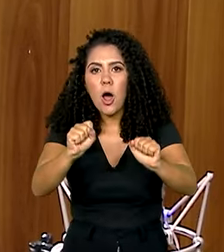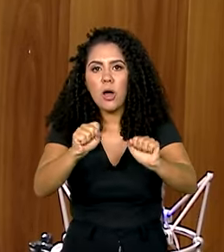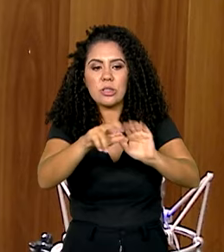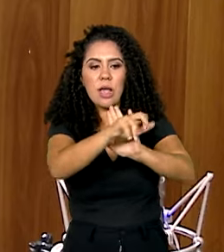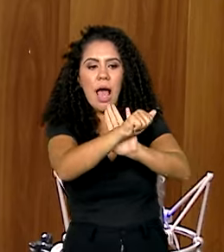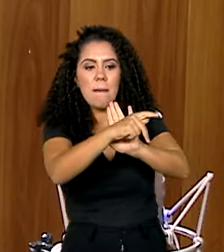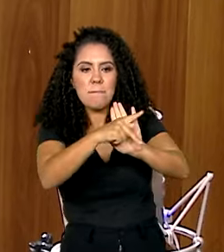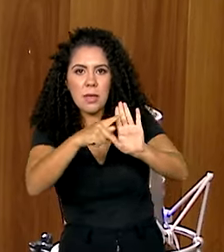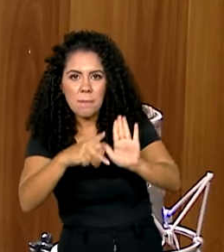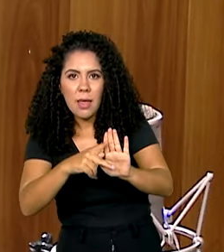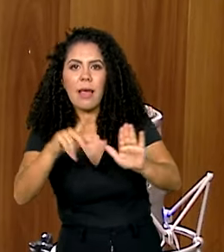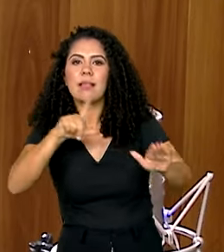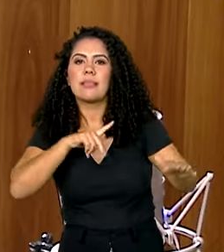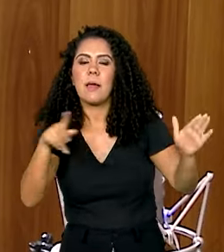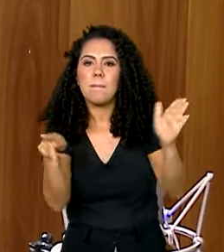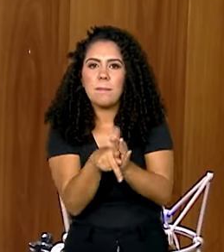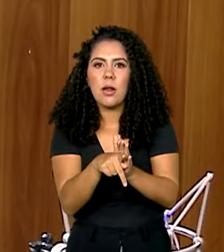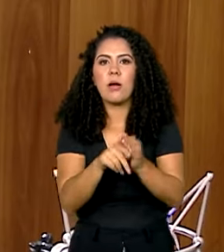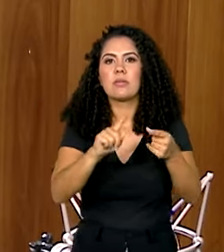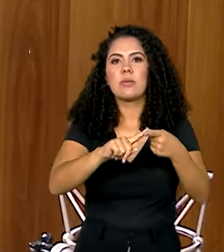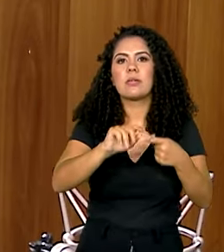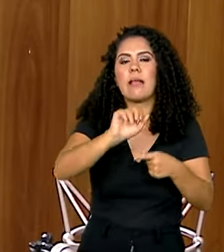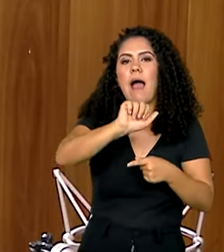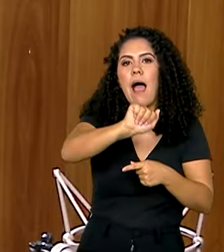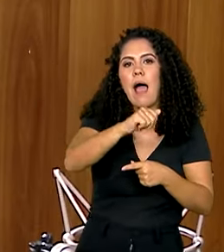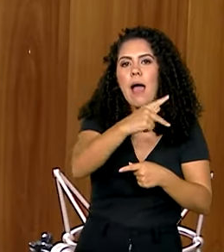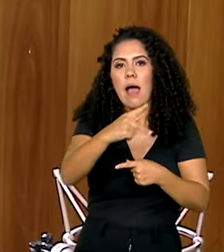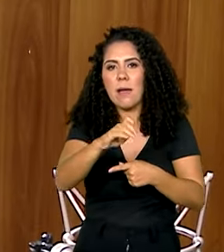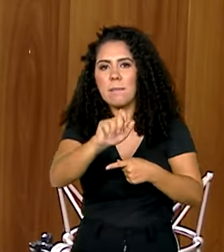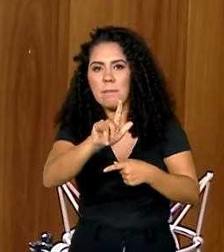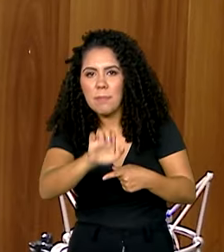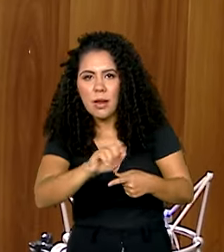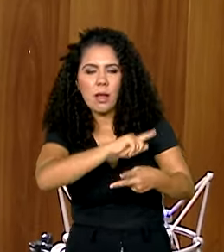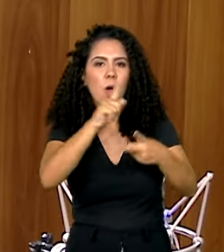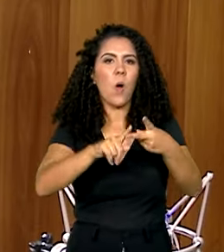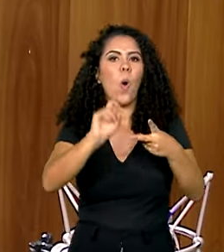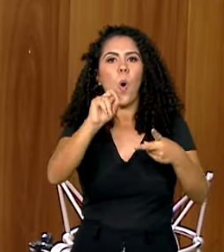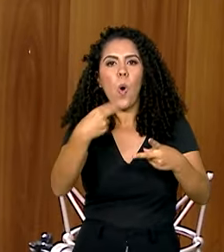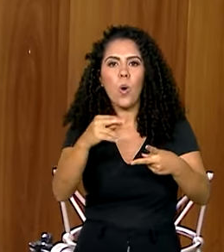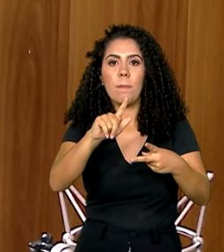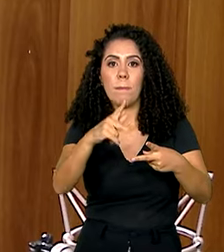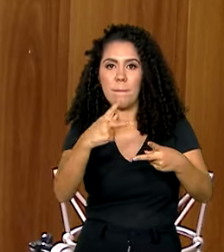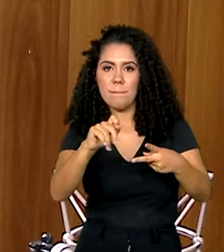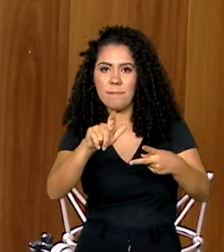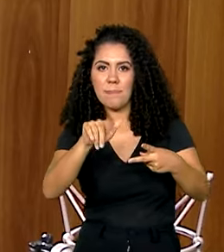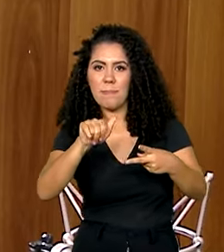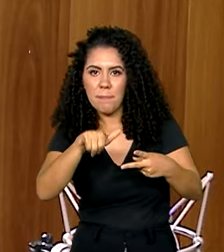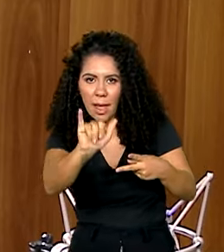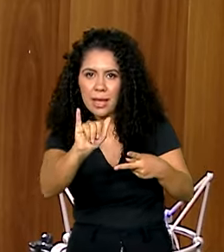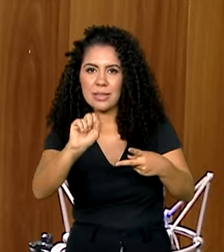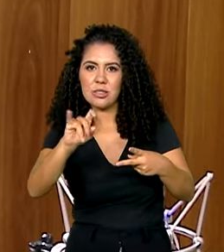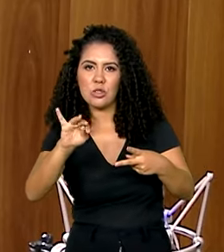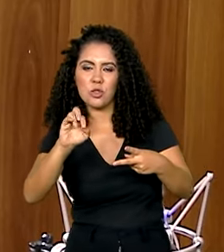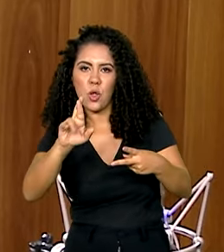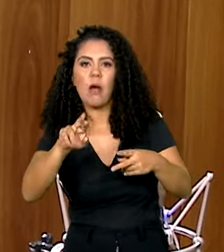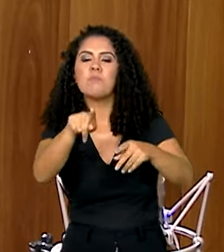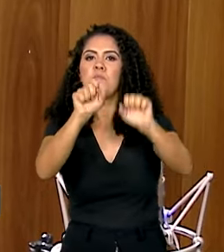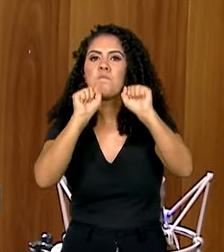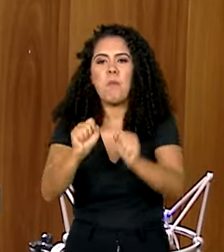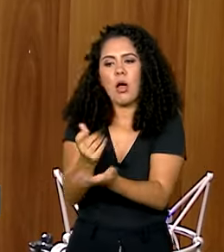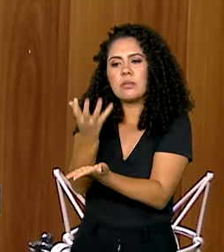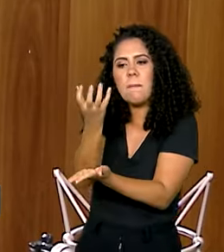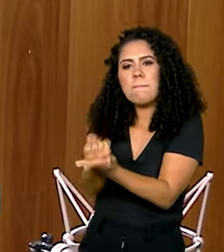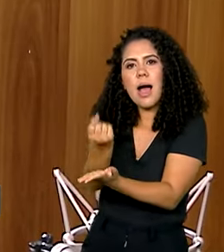lojas, na Play Store, na Apple Store, e digitar lá, Celular Seguro. Você baixa o aplicativo, é